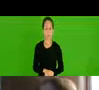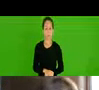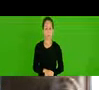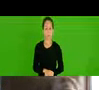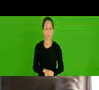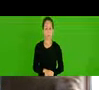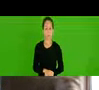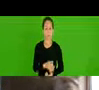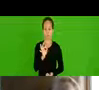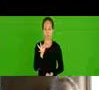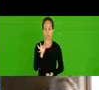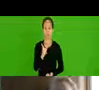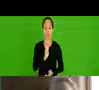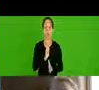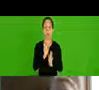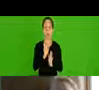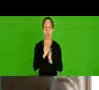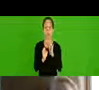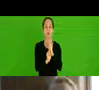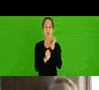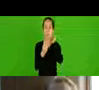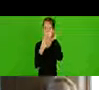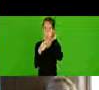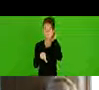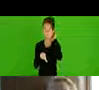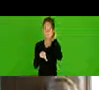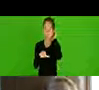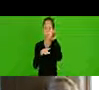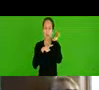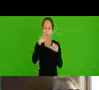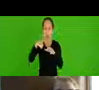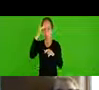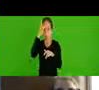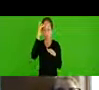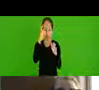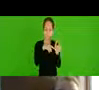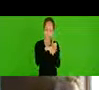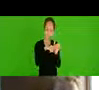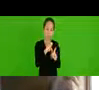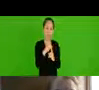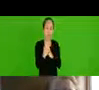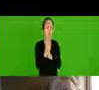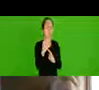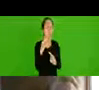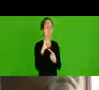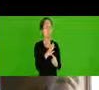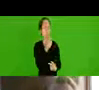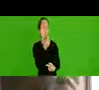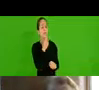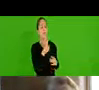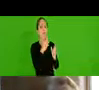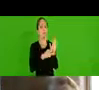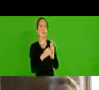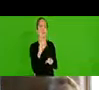no final do século XIX, os cientistas sociais começam, então, a indagar se o método de investigação das ciências